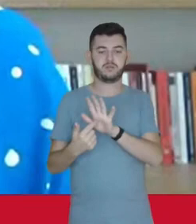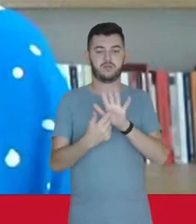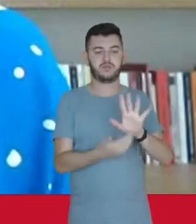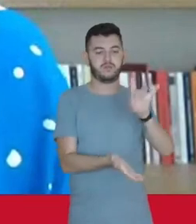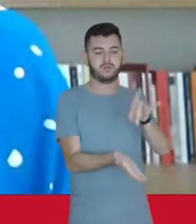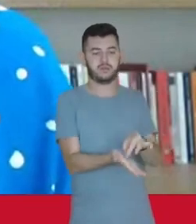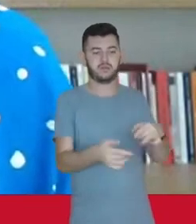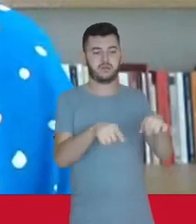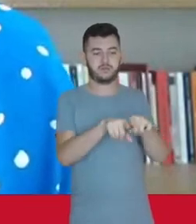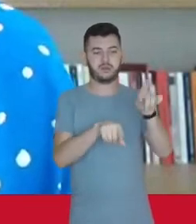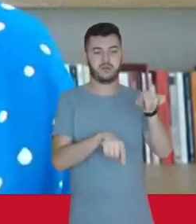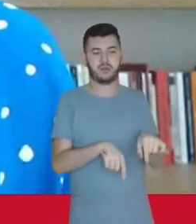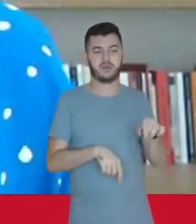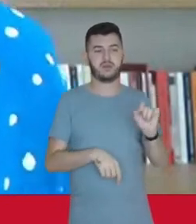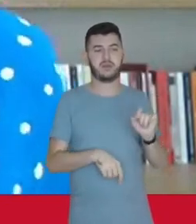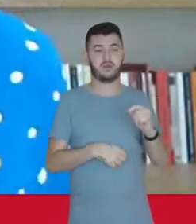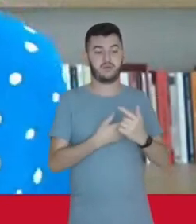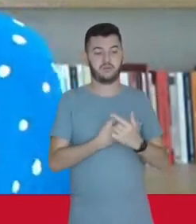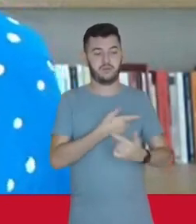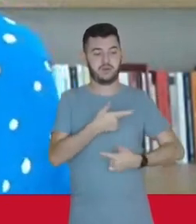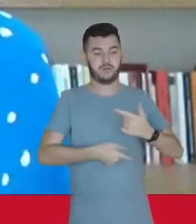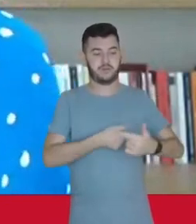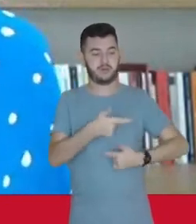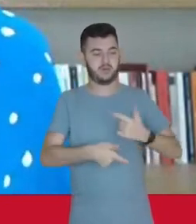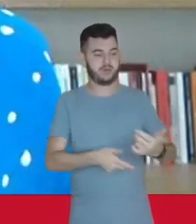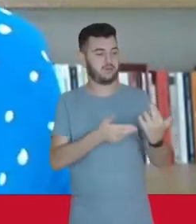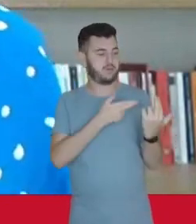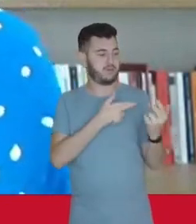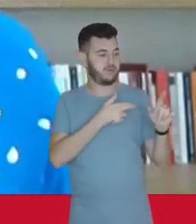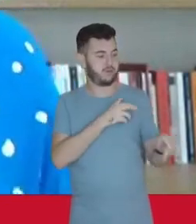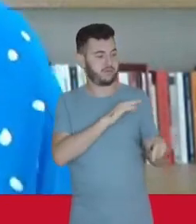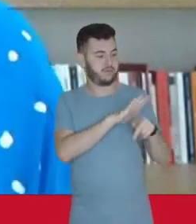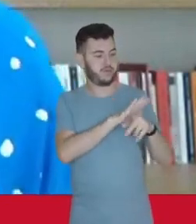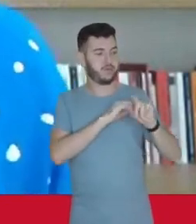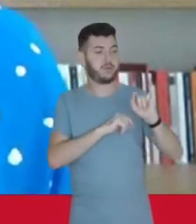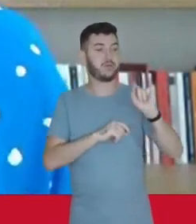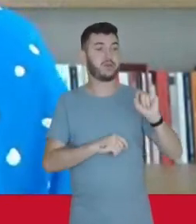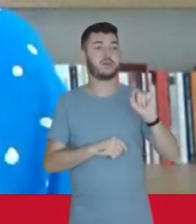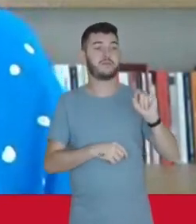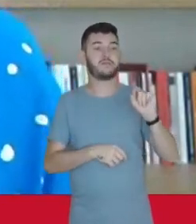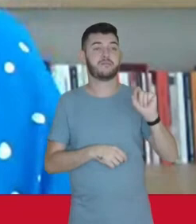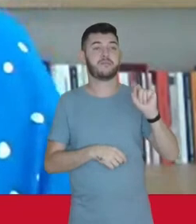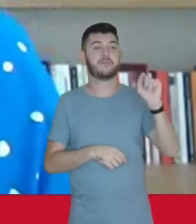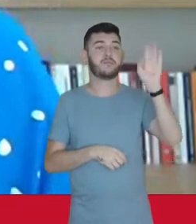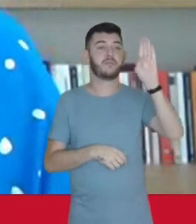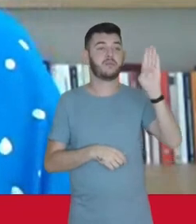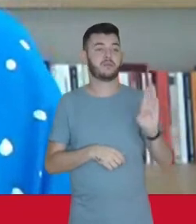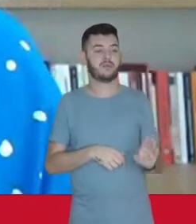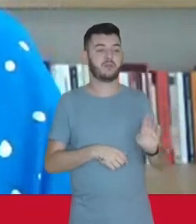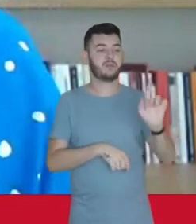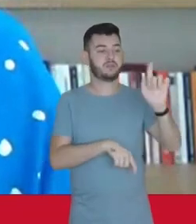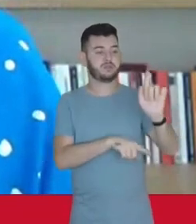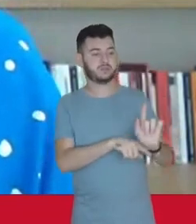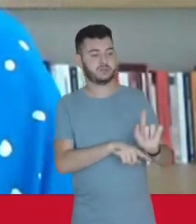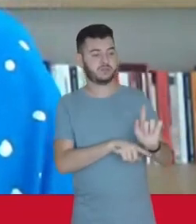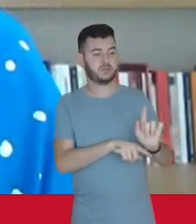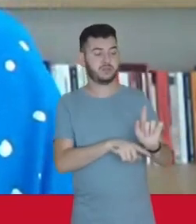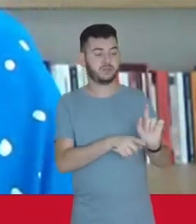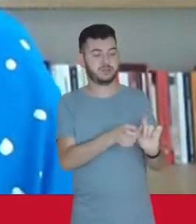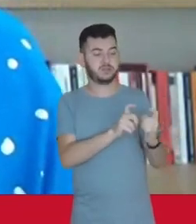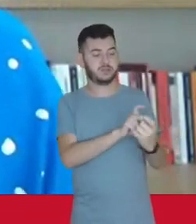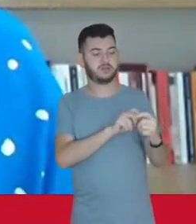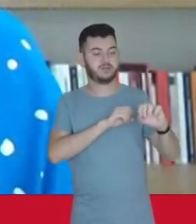é sobre o papel do Estado. Do ponto de vista da gestão da educação,